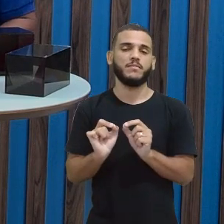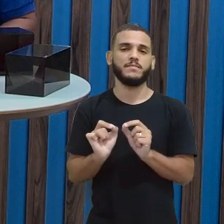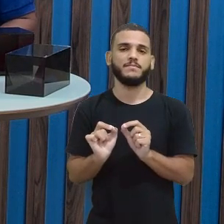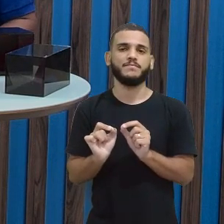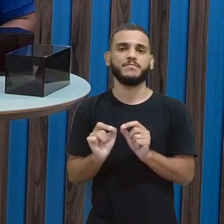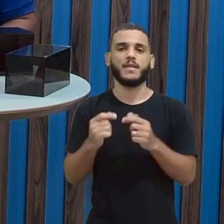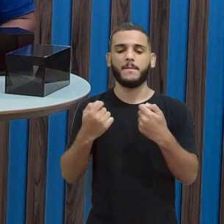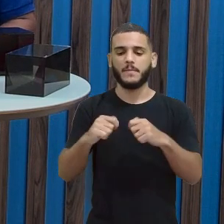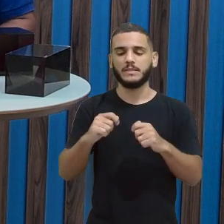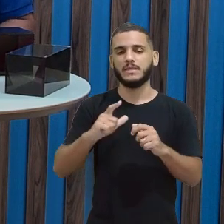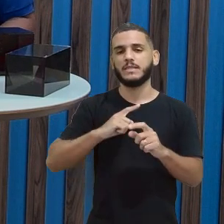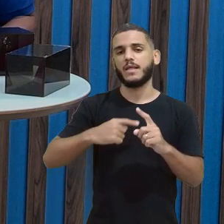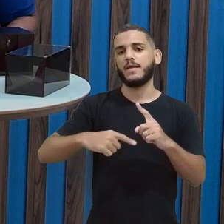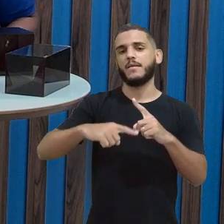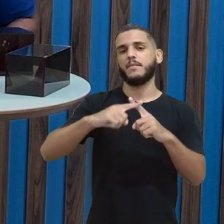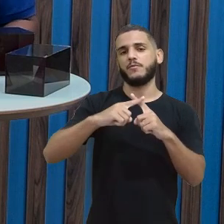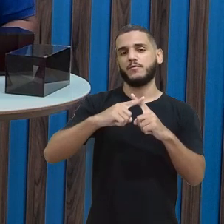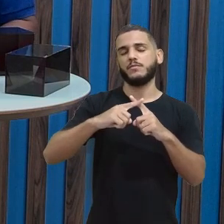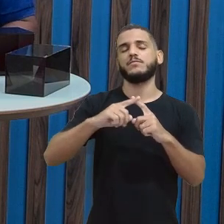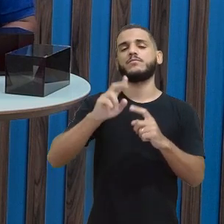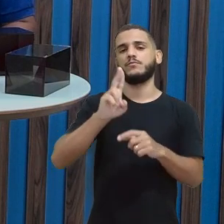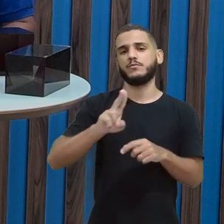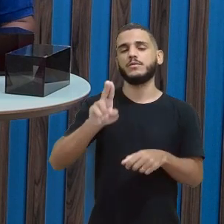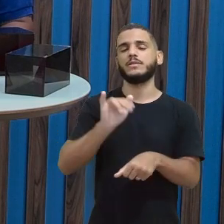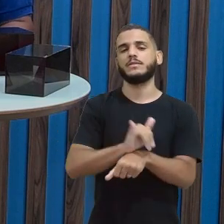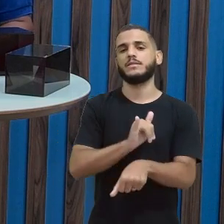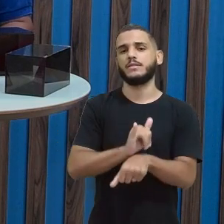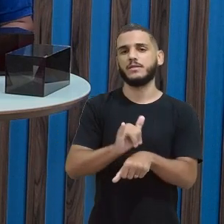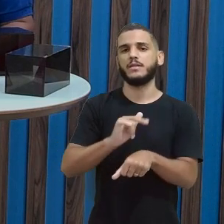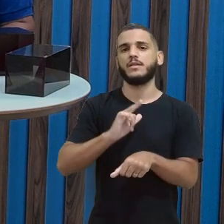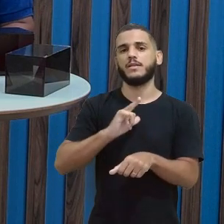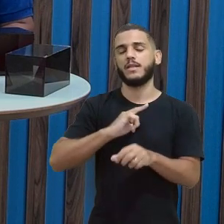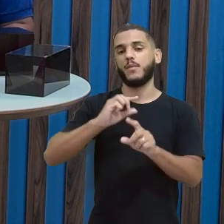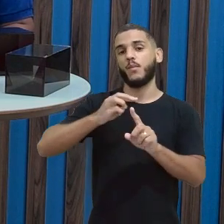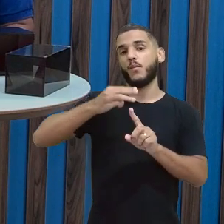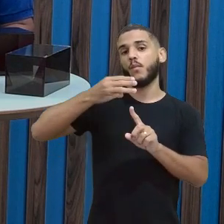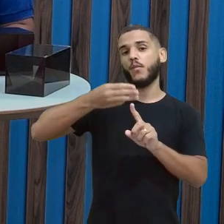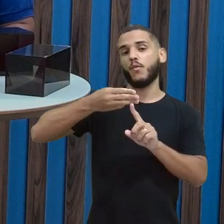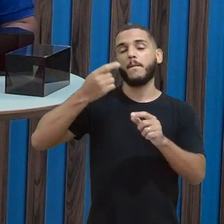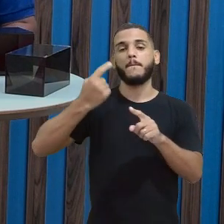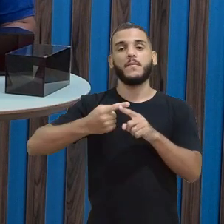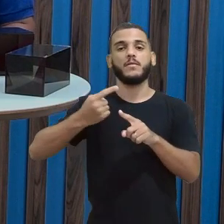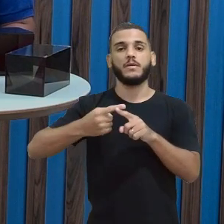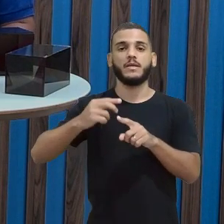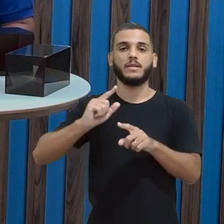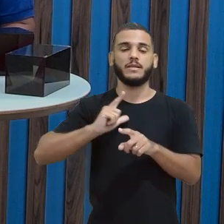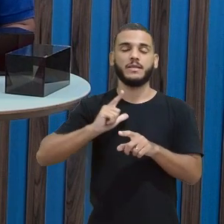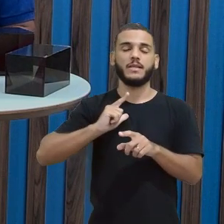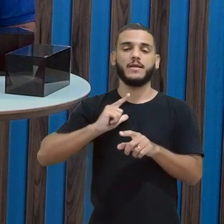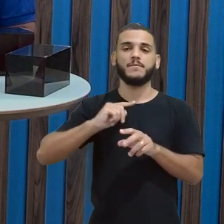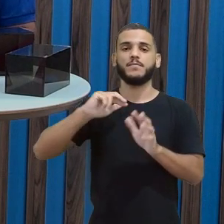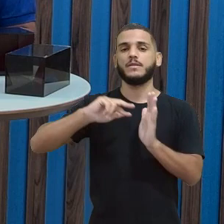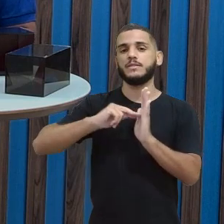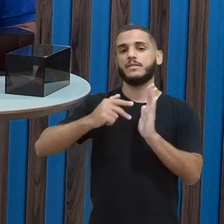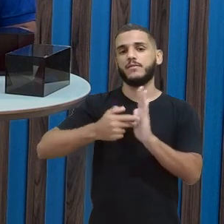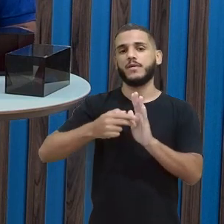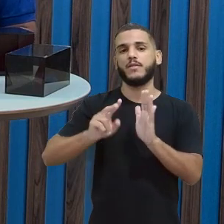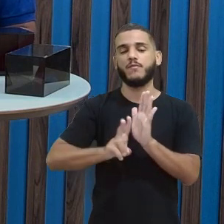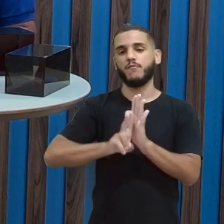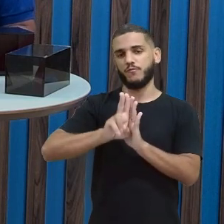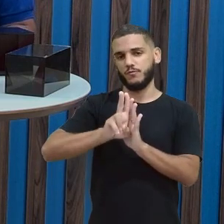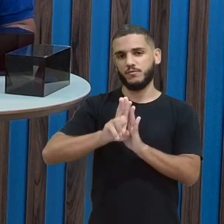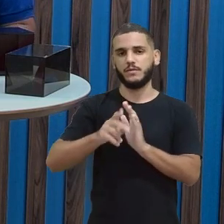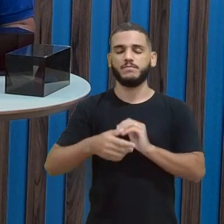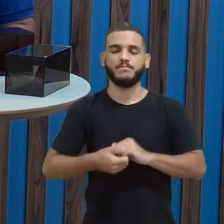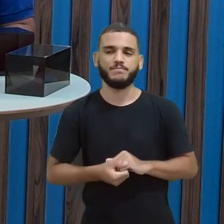essa multiplicação e vou ficar com o cubo, que é o que representa o volume, certo?